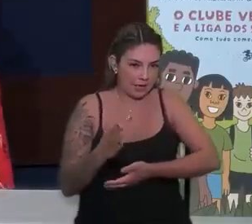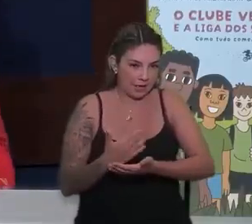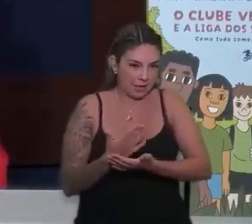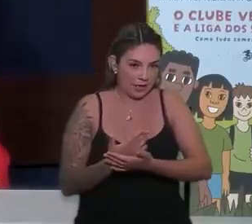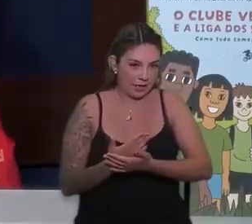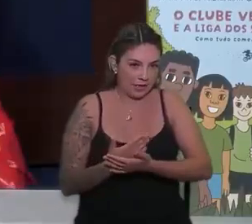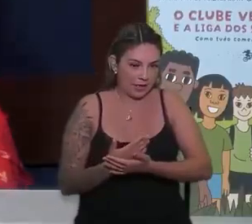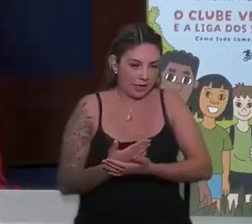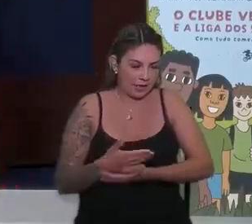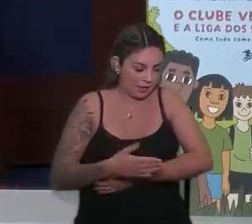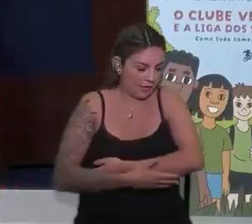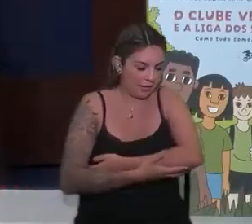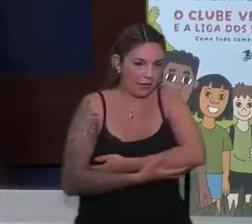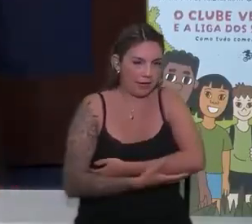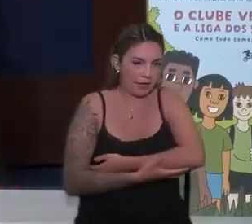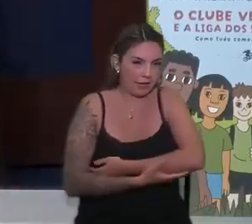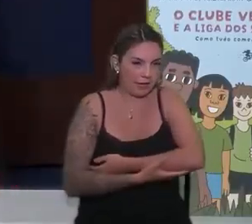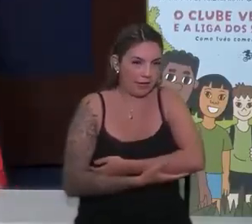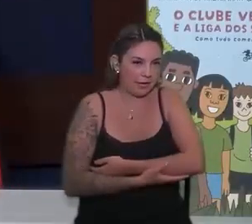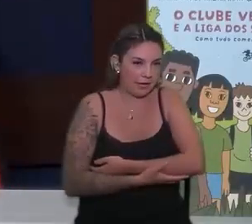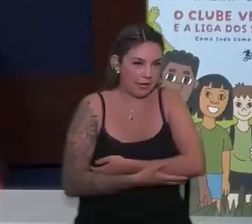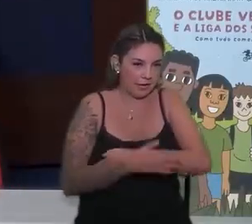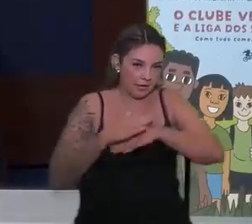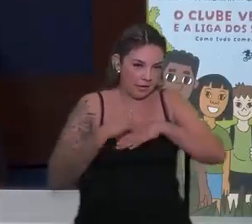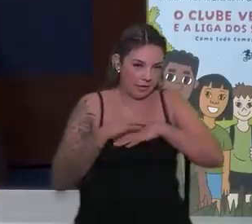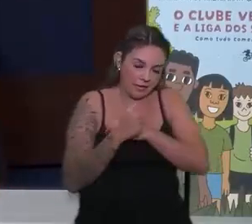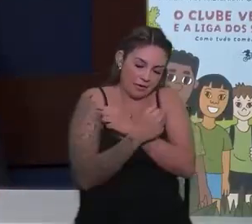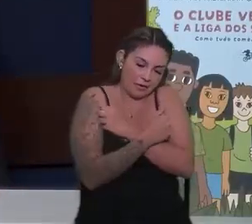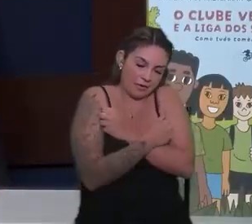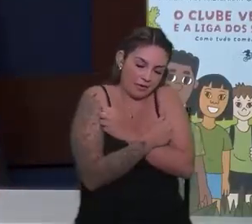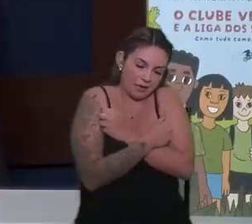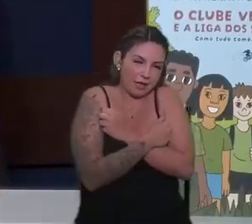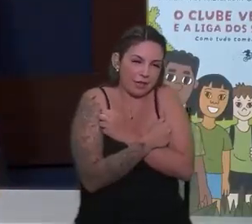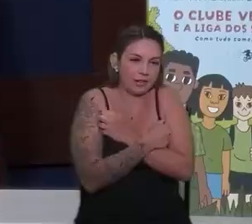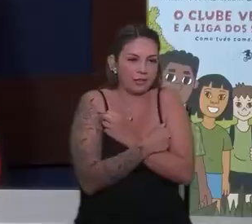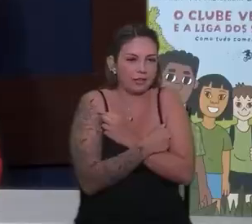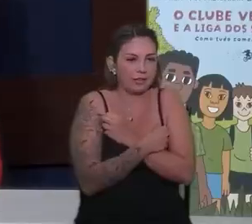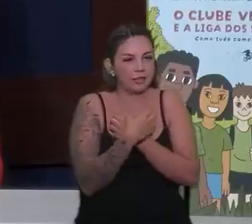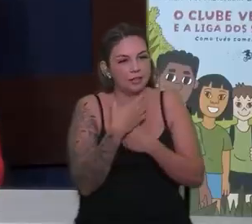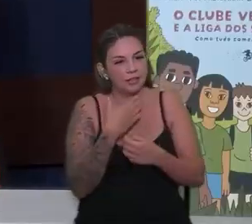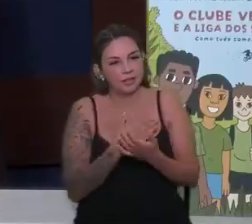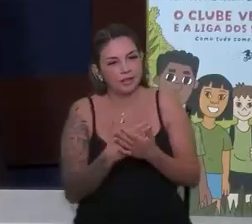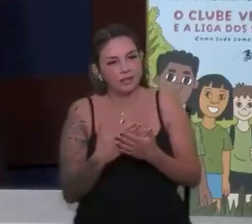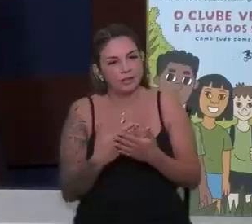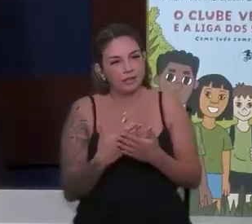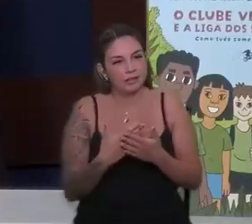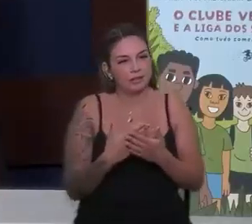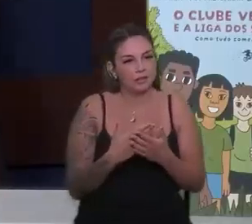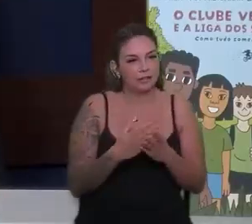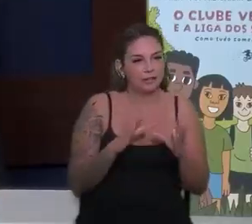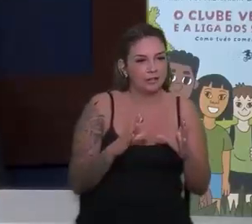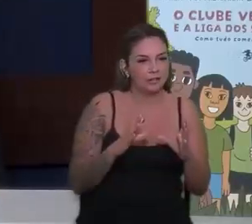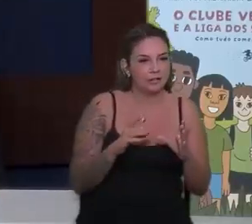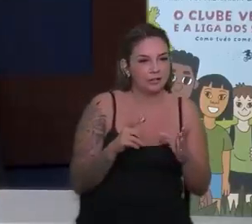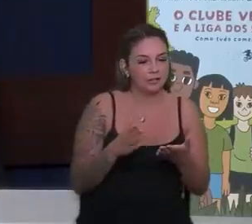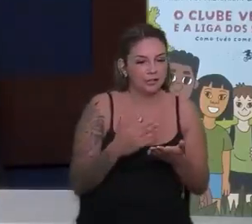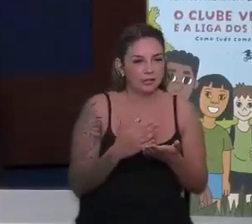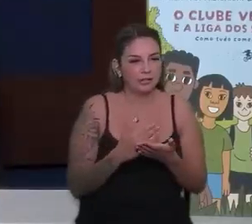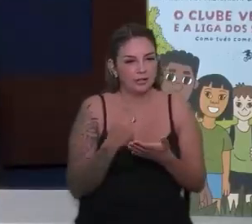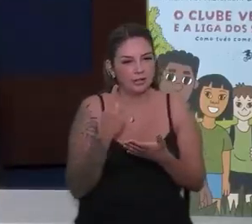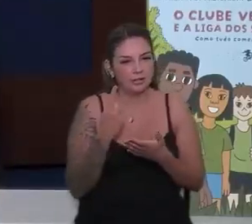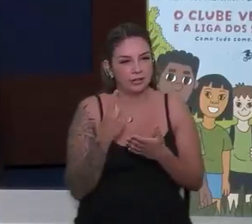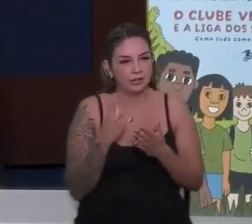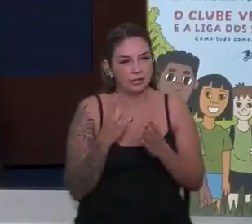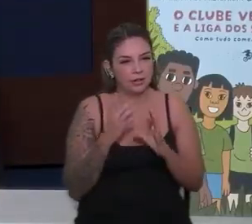livro com ela no colo, numa situação de afeto, de acolhimento, ela começa a atribuir àquele objeto, livro,